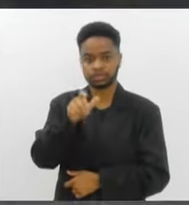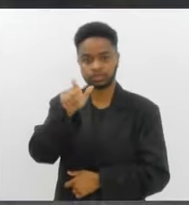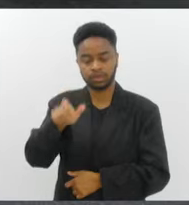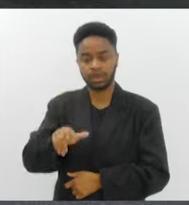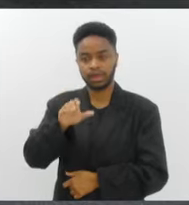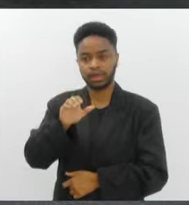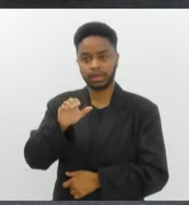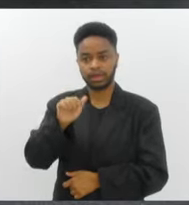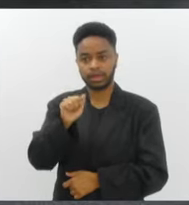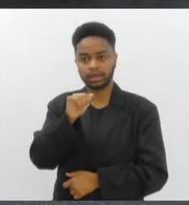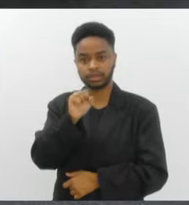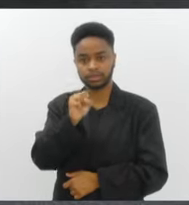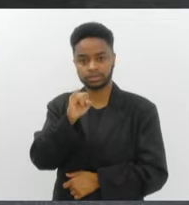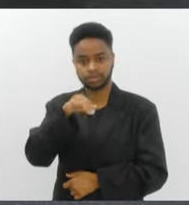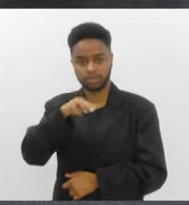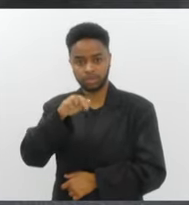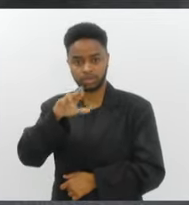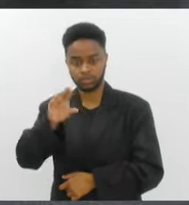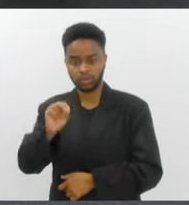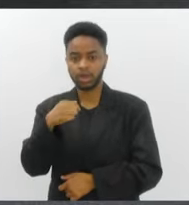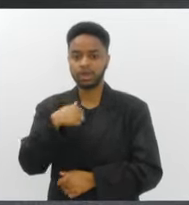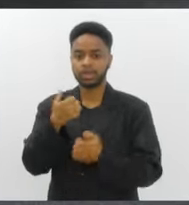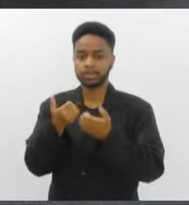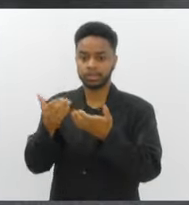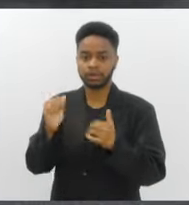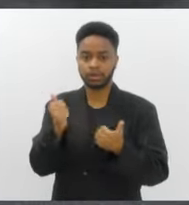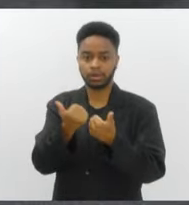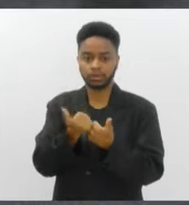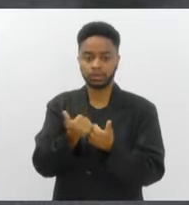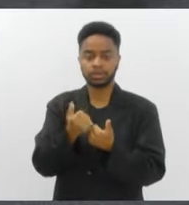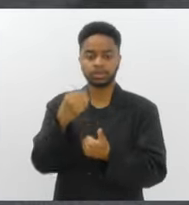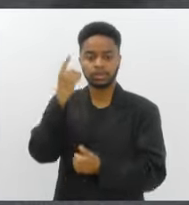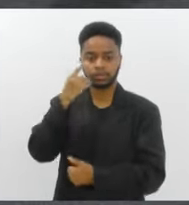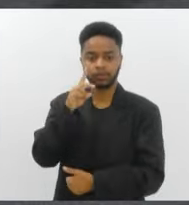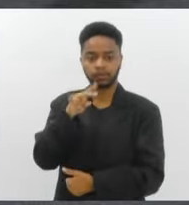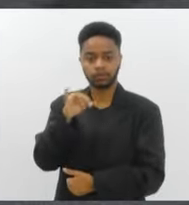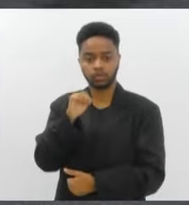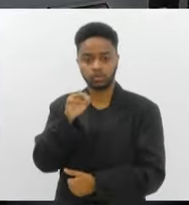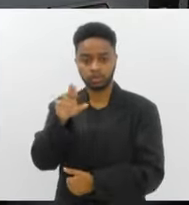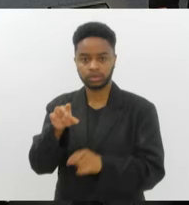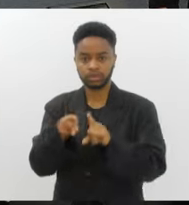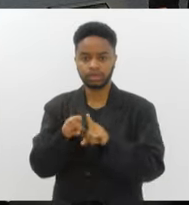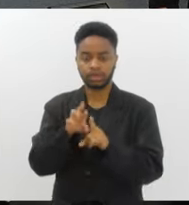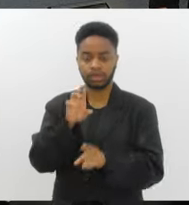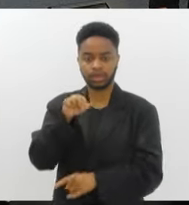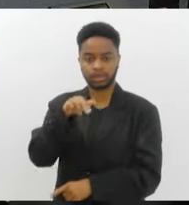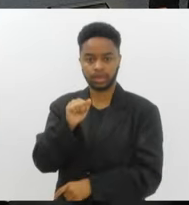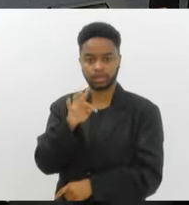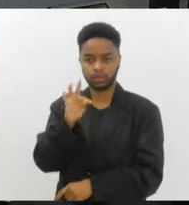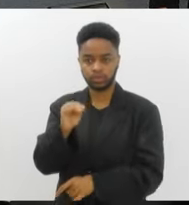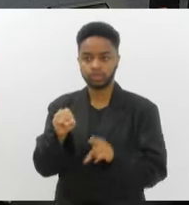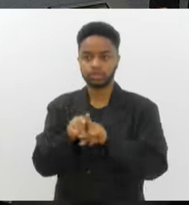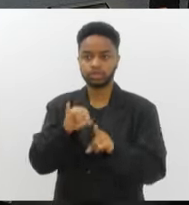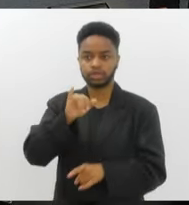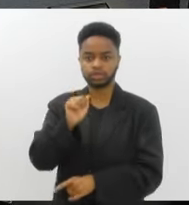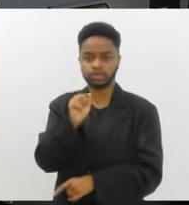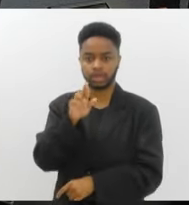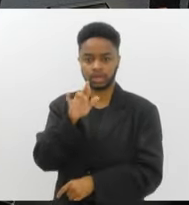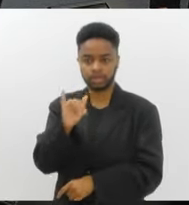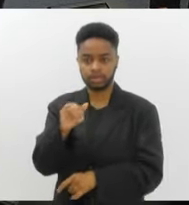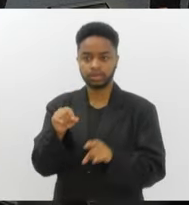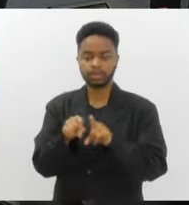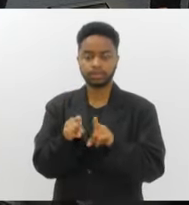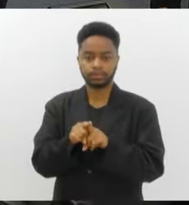considero a coautoria para o deputado Vitor Júnior e o deputado Renato Machado. E o deputado Jairi também está pedindo. E o